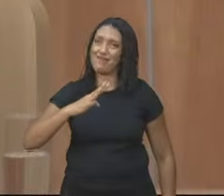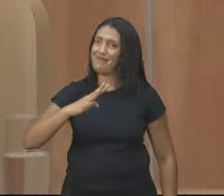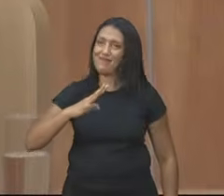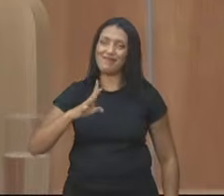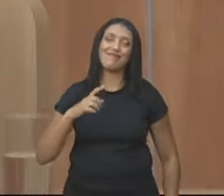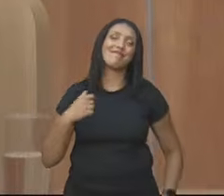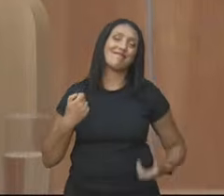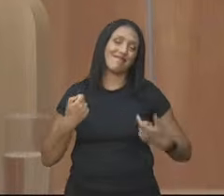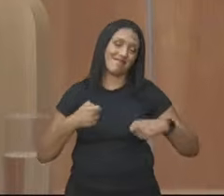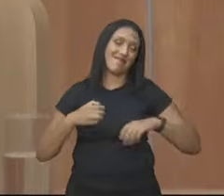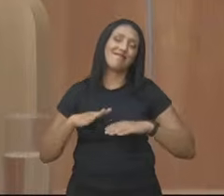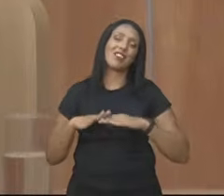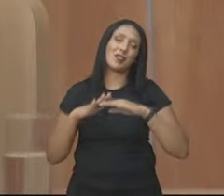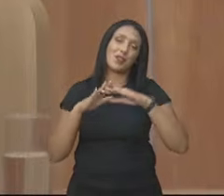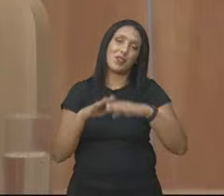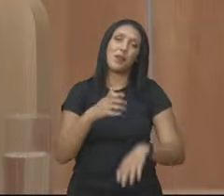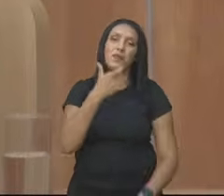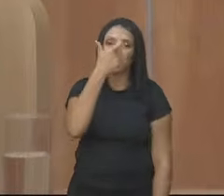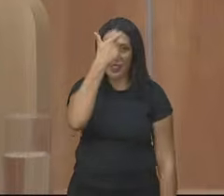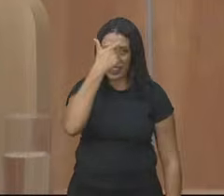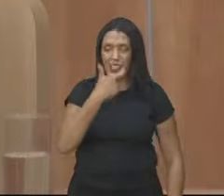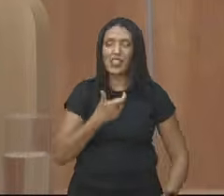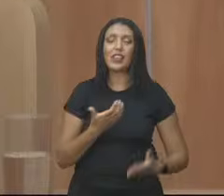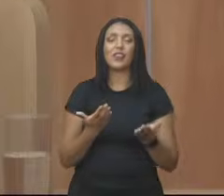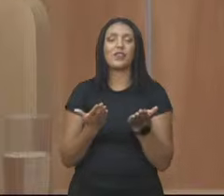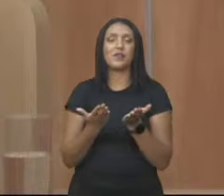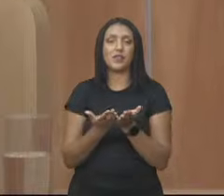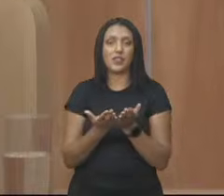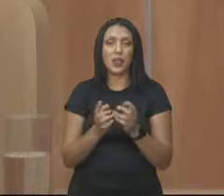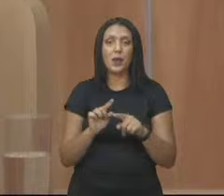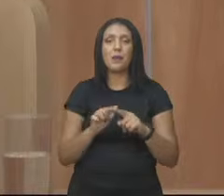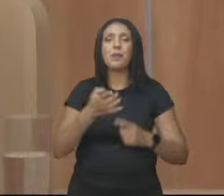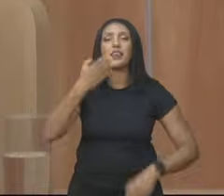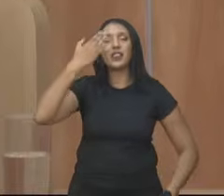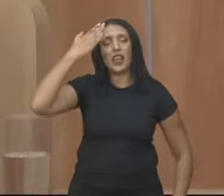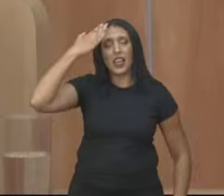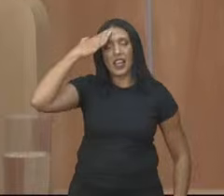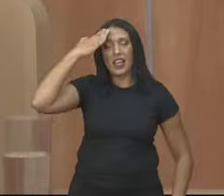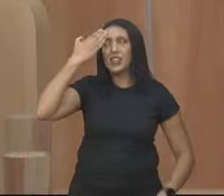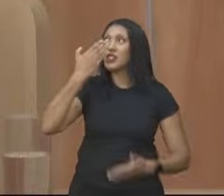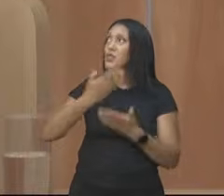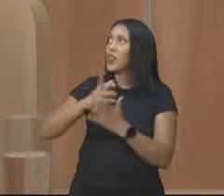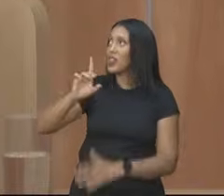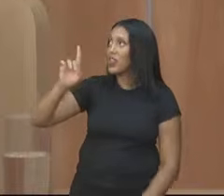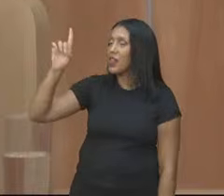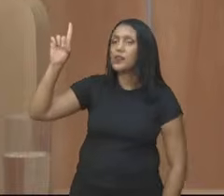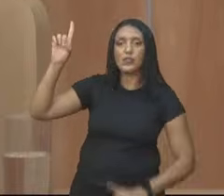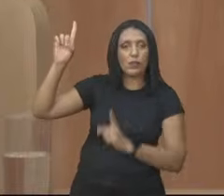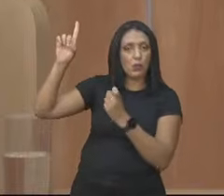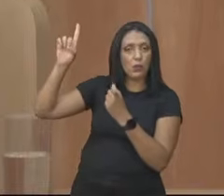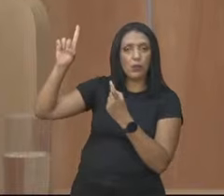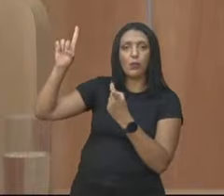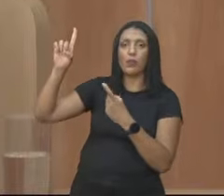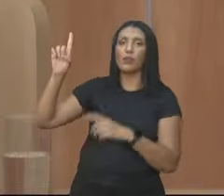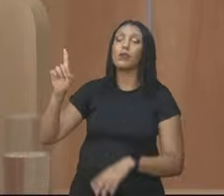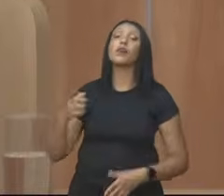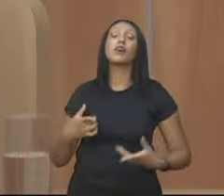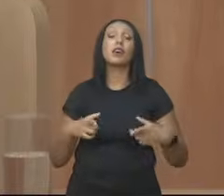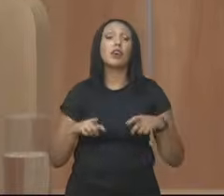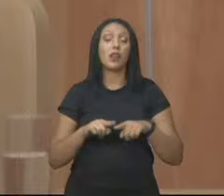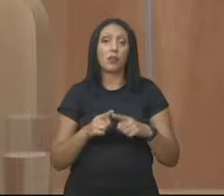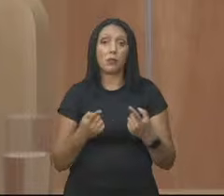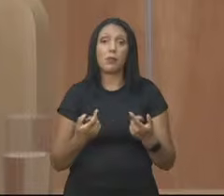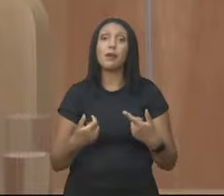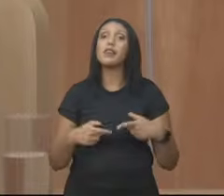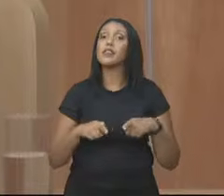eu acredito em todas as religiões, porque Deus é um só, né? Eu atendo no meu gabinete católico, espírita, né? A gente não